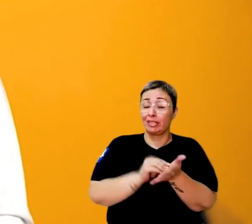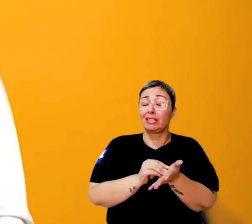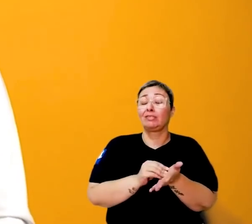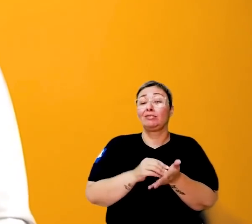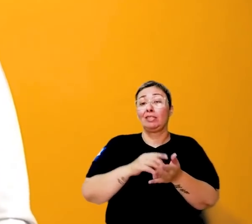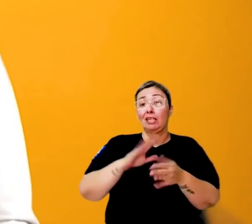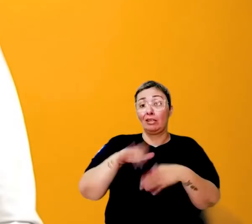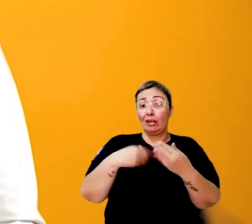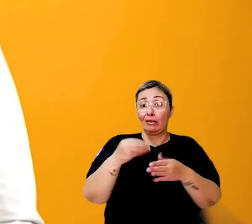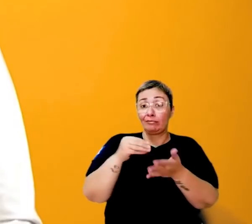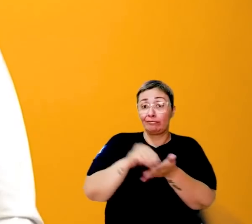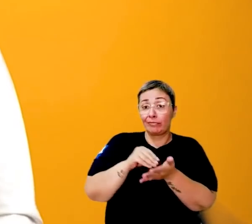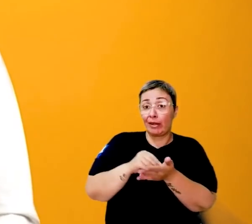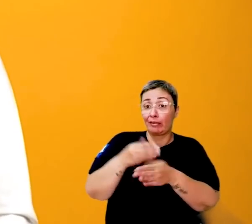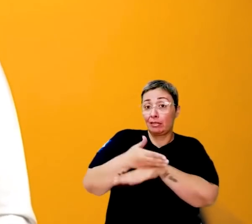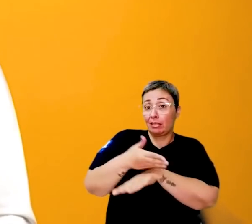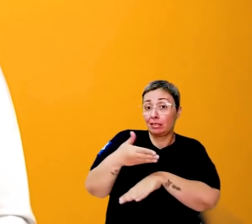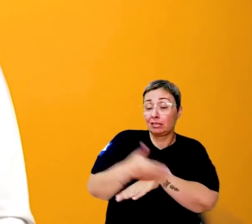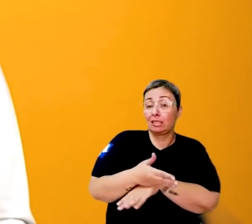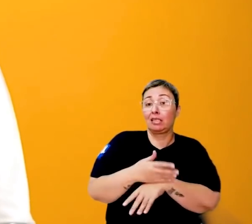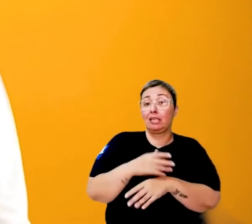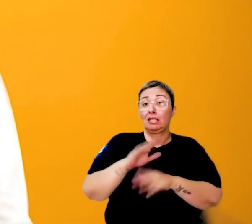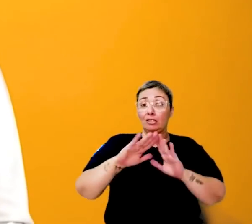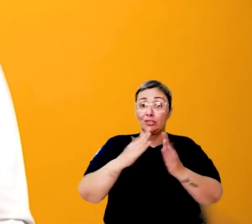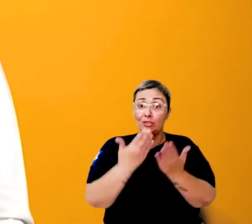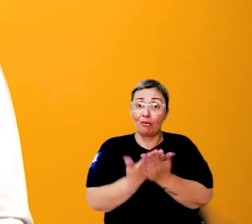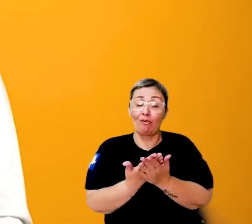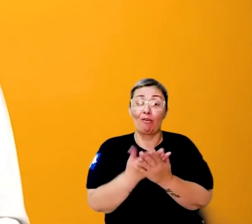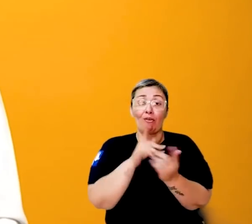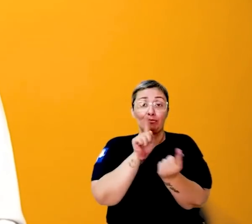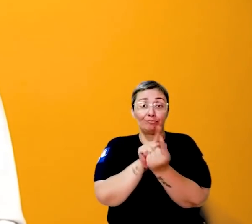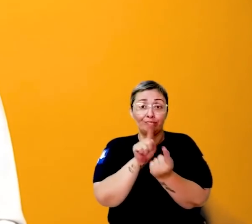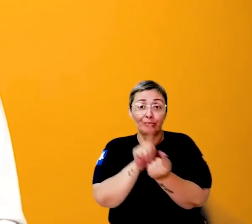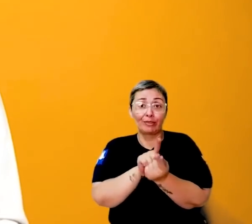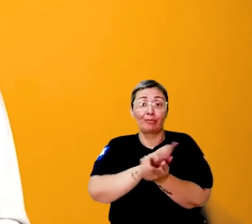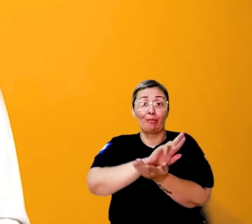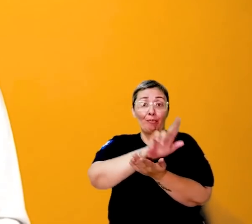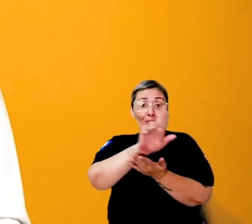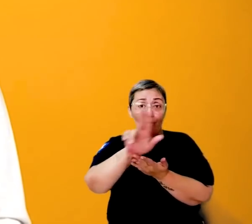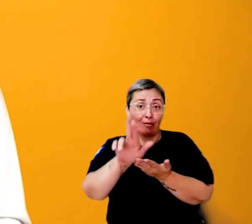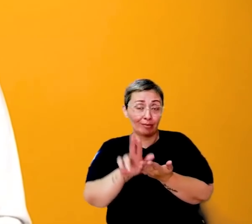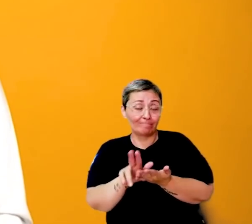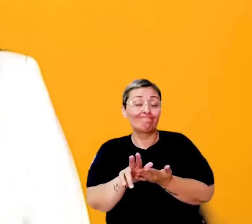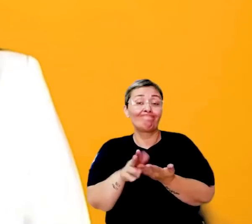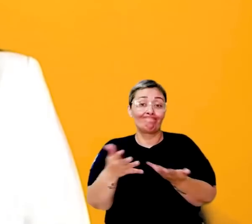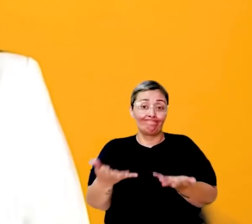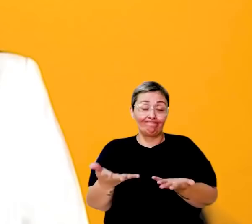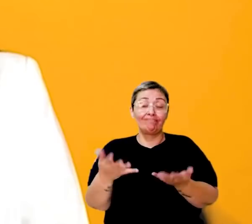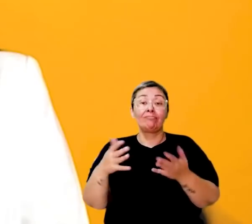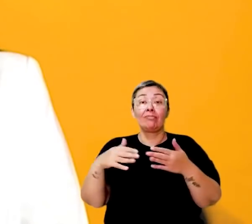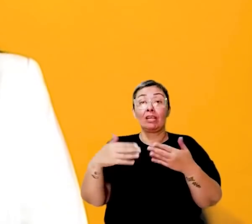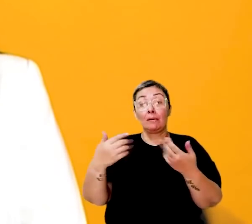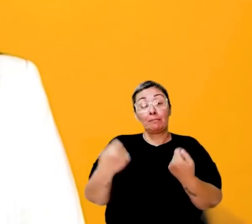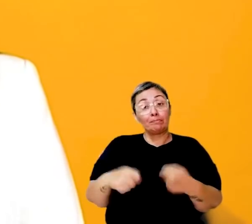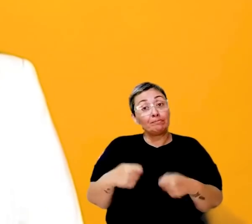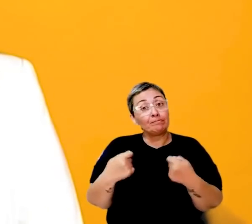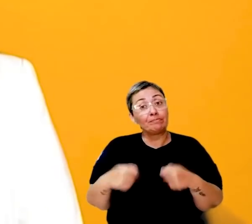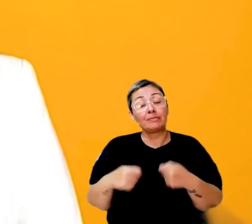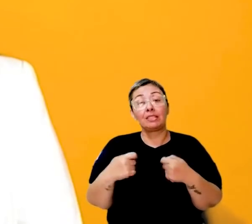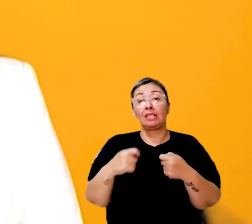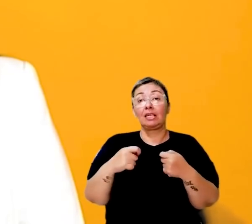de acesso às escolas, de acesso às terapias e tantas outras coisas, né? Então é